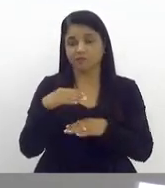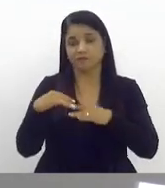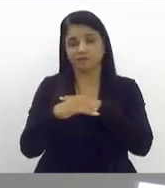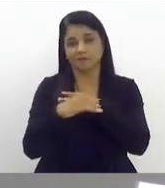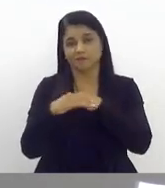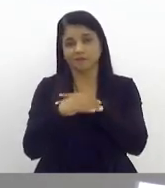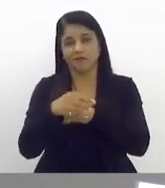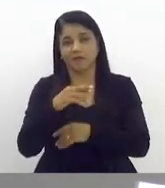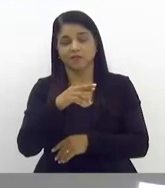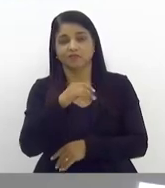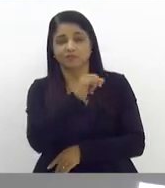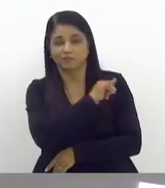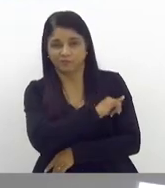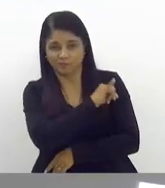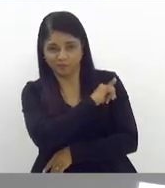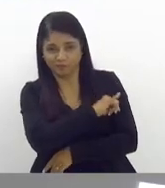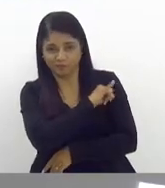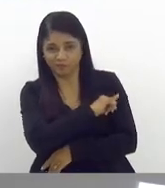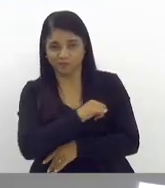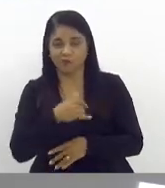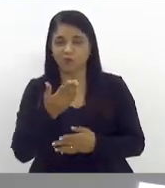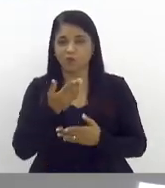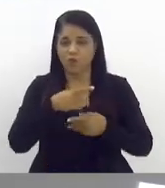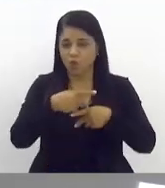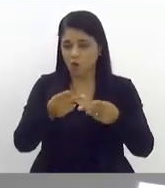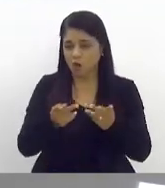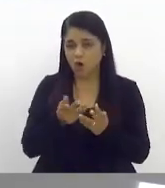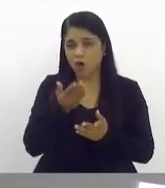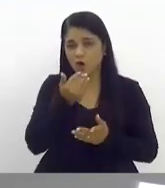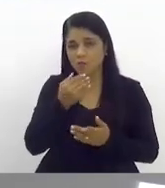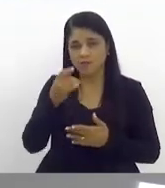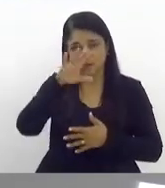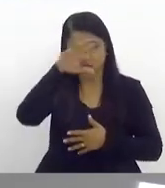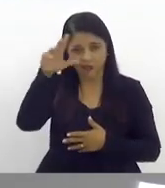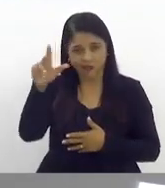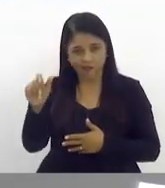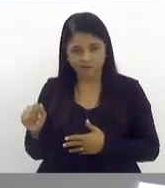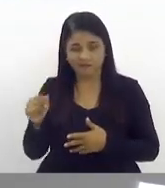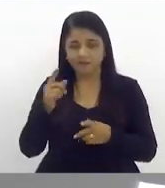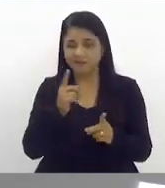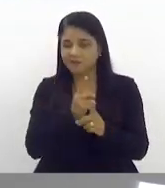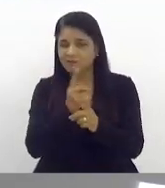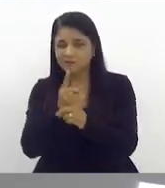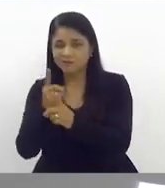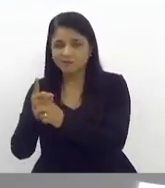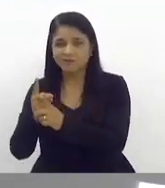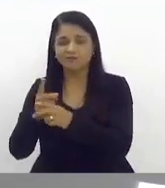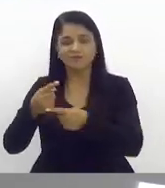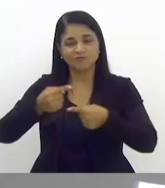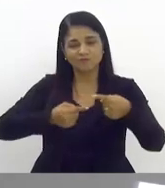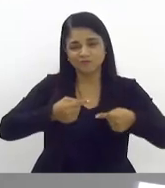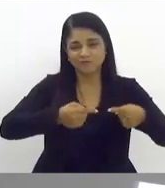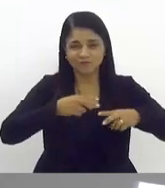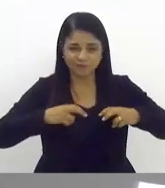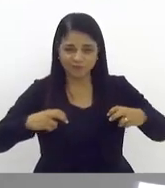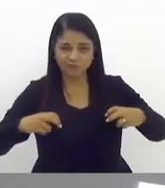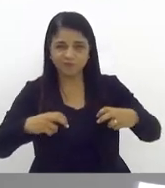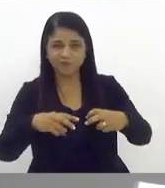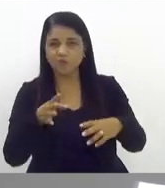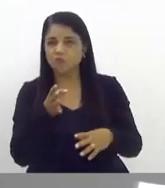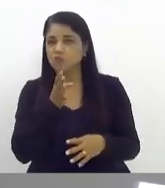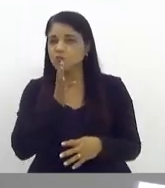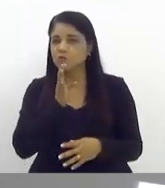Janeiro. E comidas africanas, encontros, rodas de discussão, muito reconhecido pela comunidade